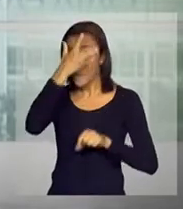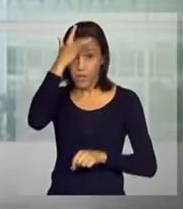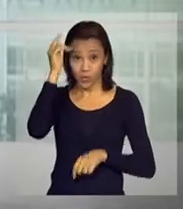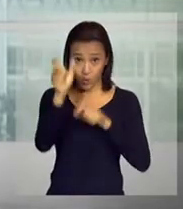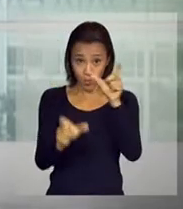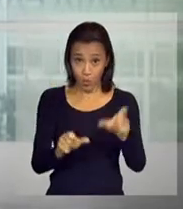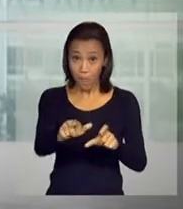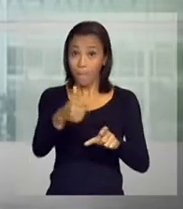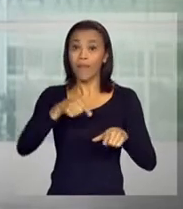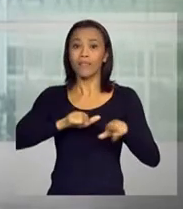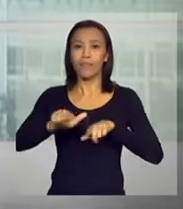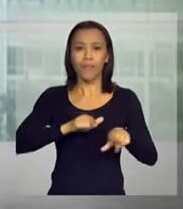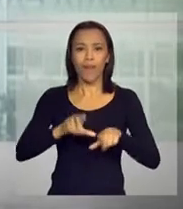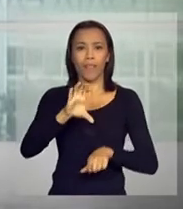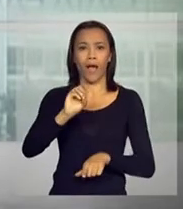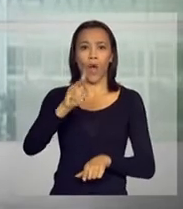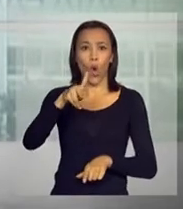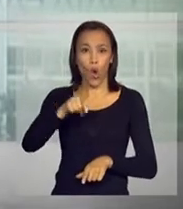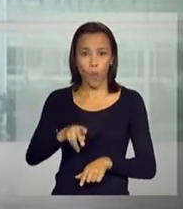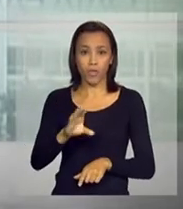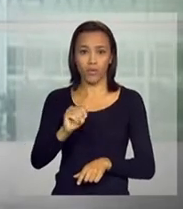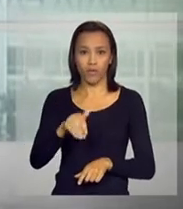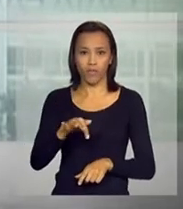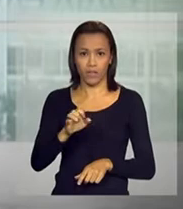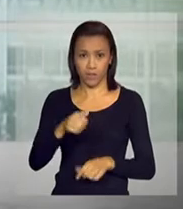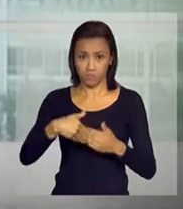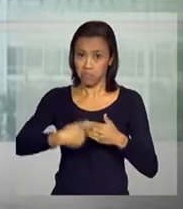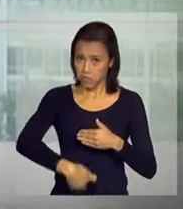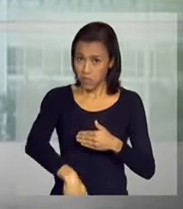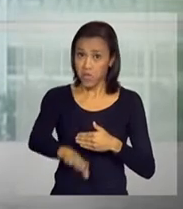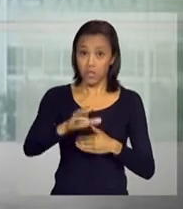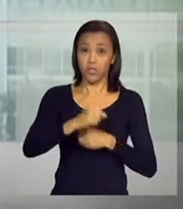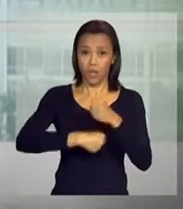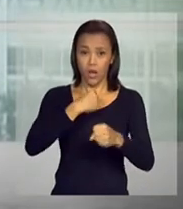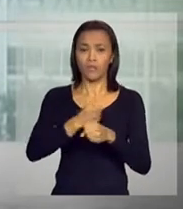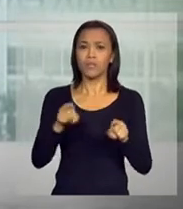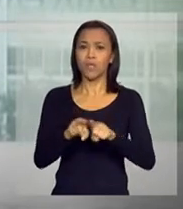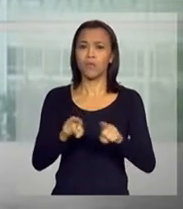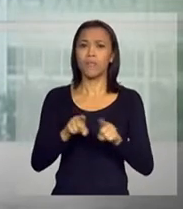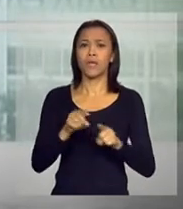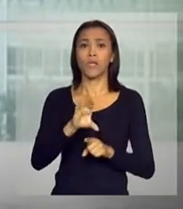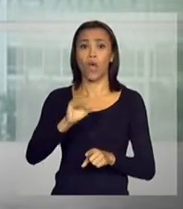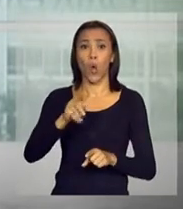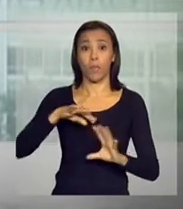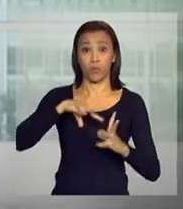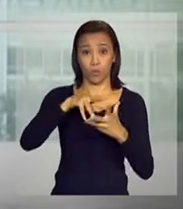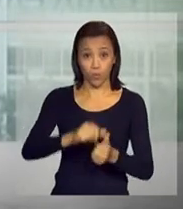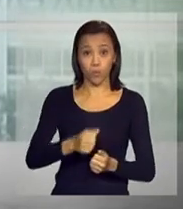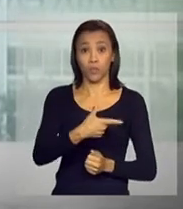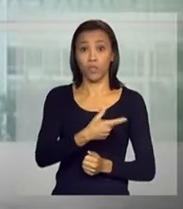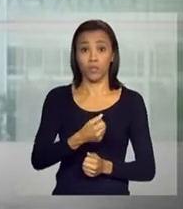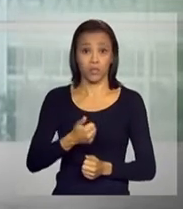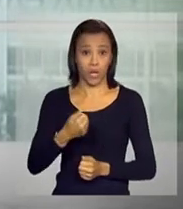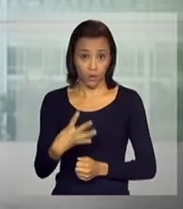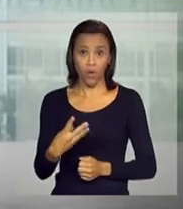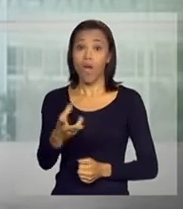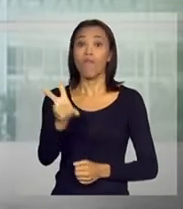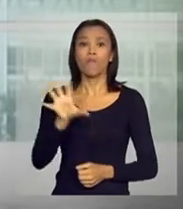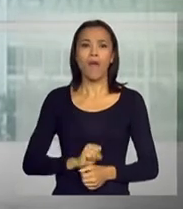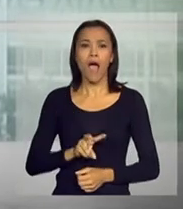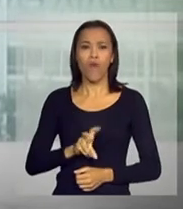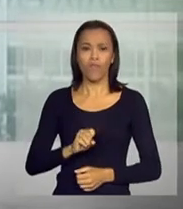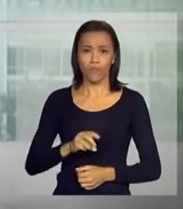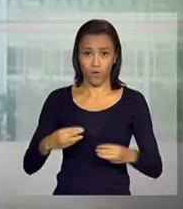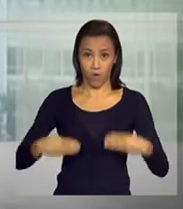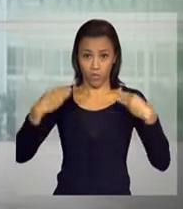voluntários para trabalhar na Copa das Confederações neste ano e na Copa do Mundo em 2014 vamos ao vivo ao